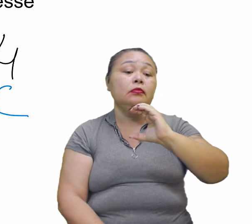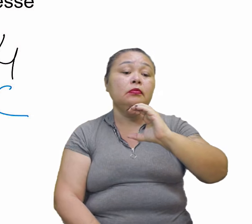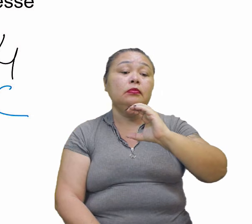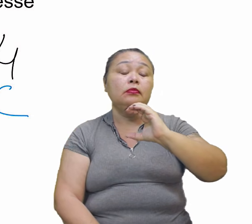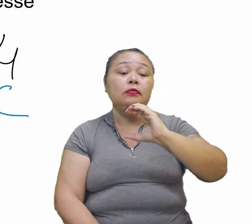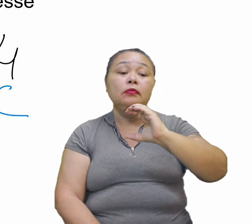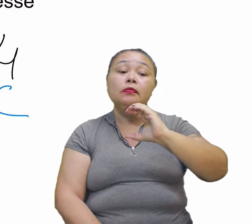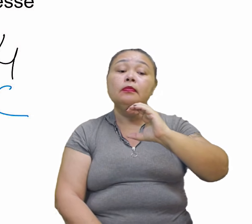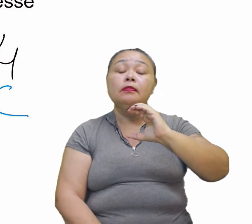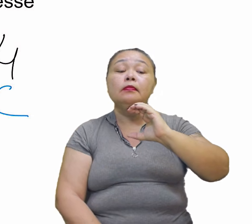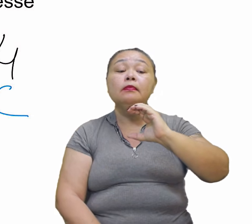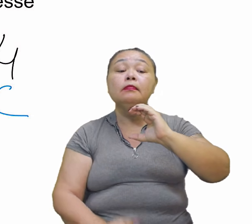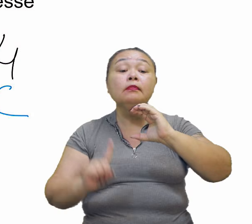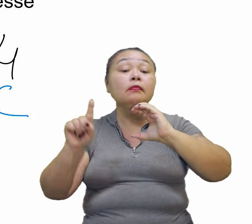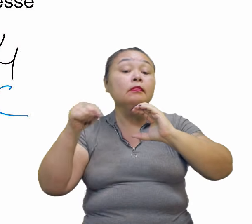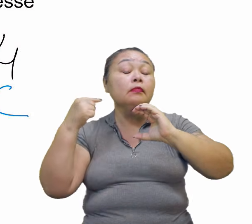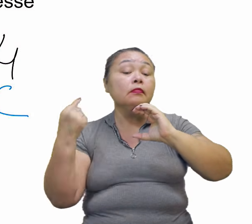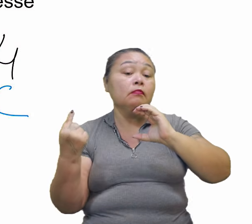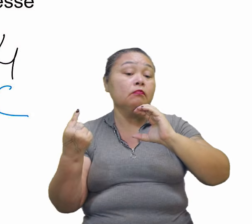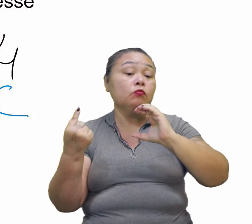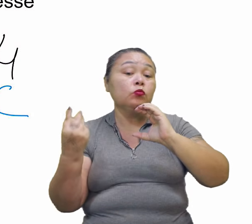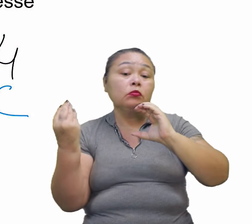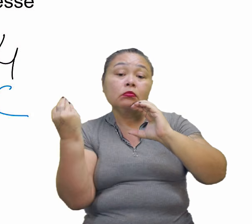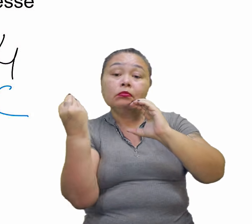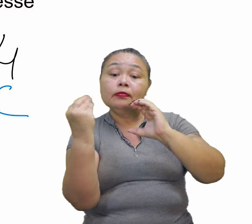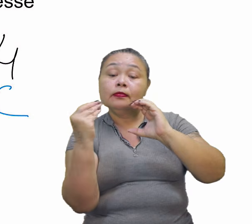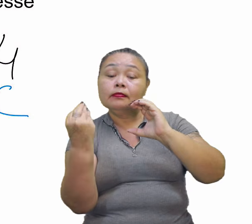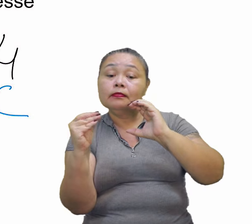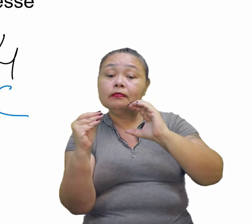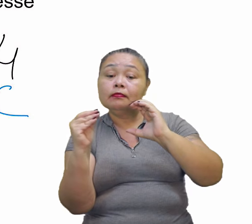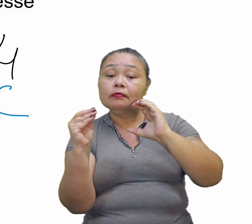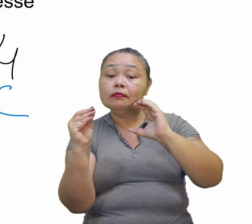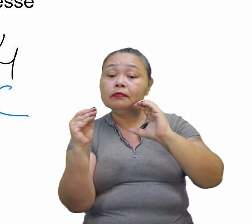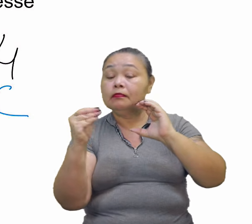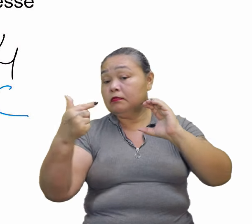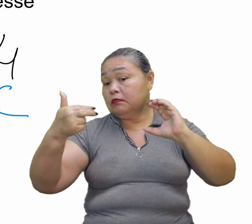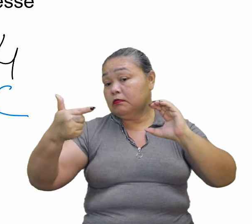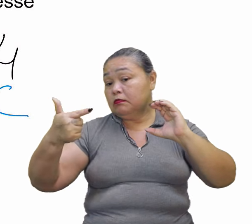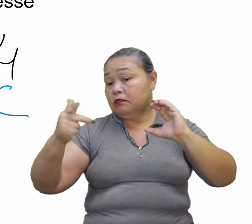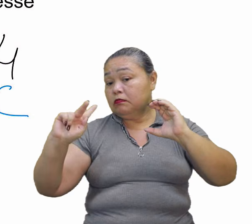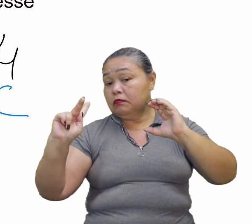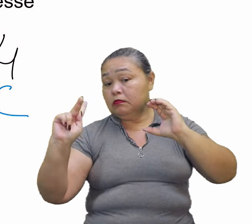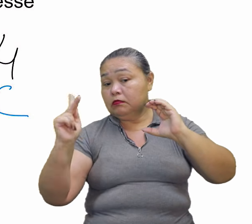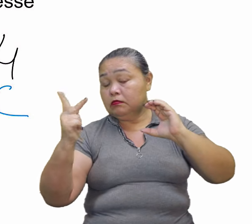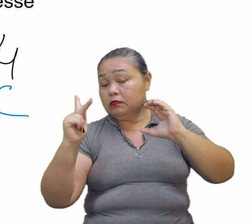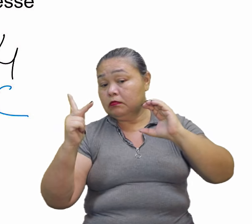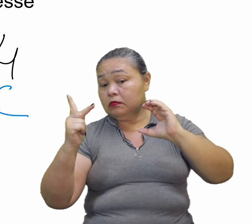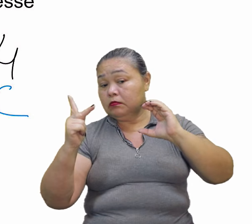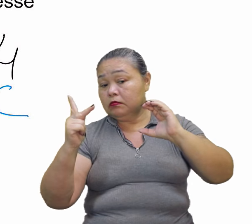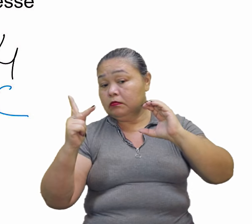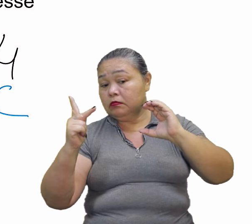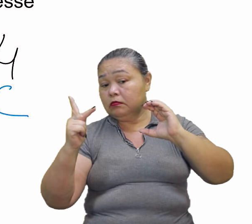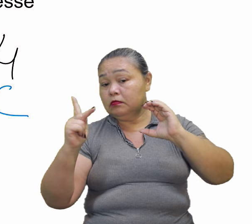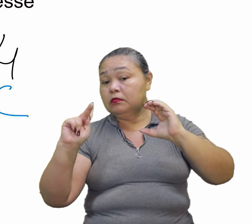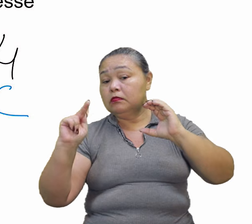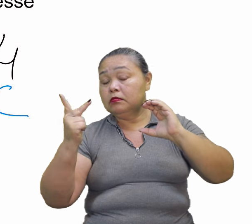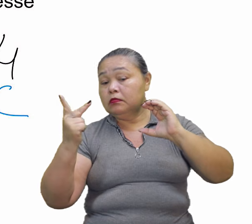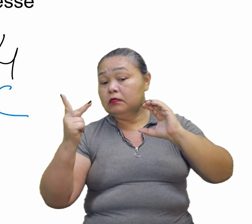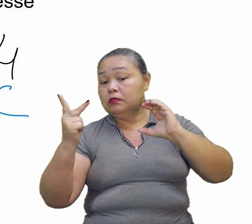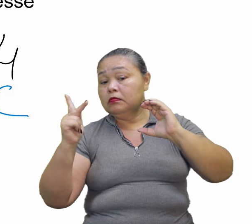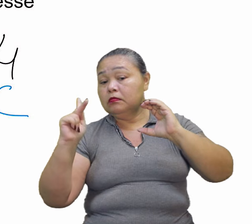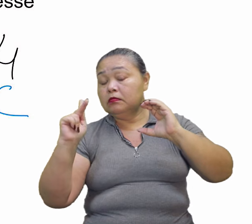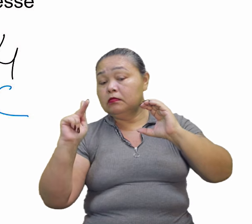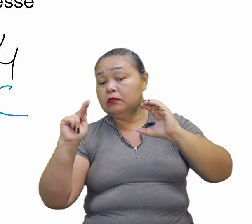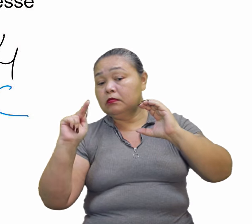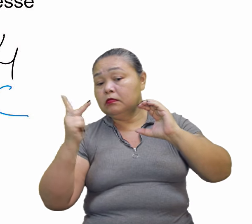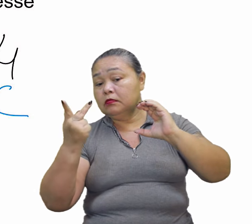dupla. O restante, você completa as ligações com os hidrogênios. CH3,